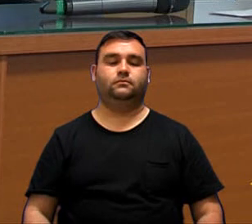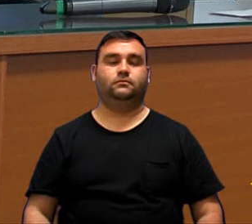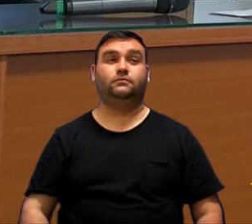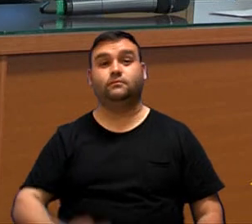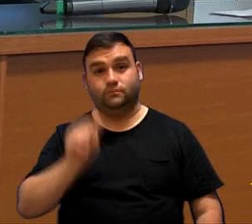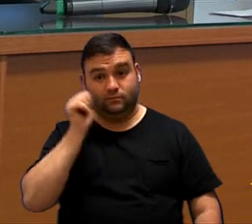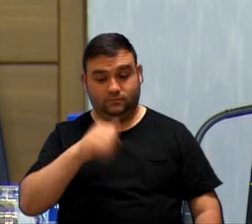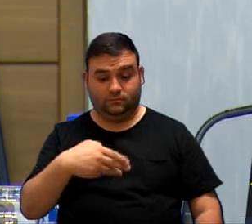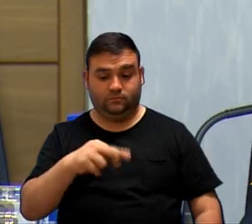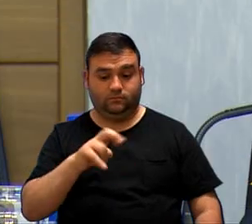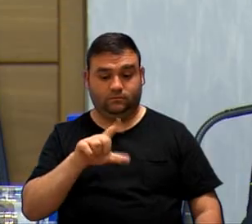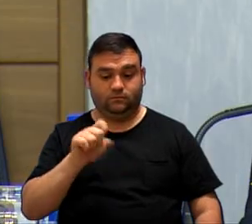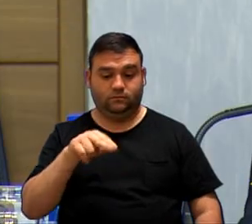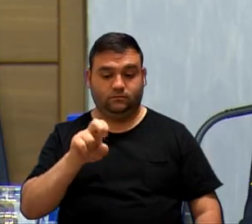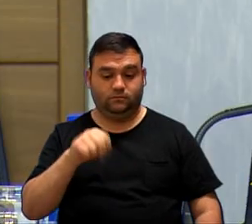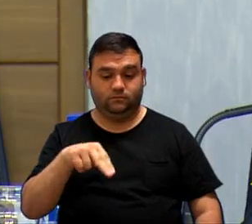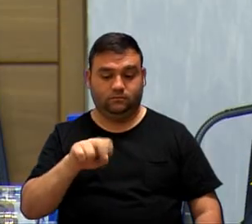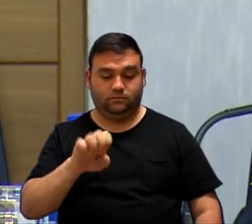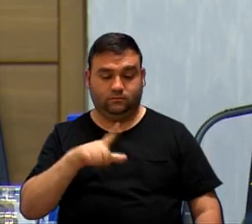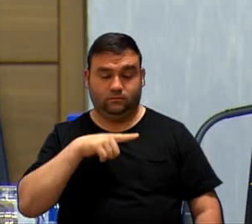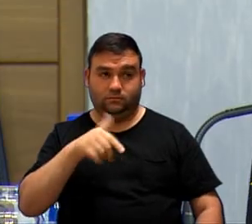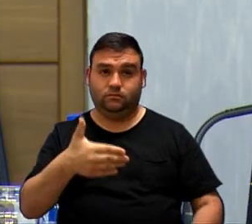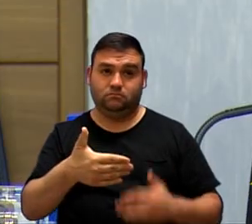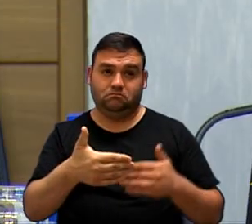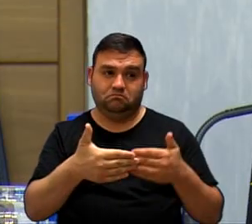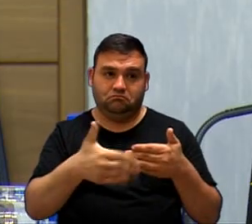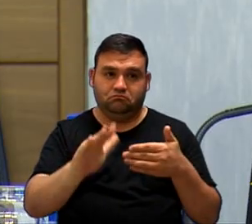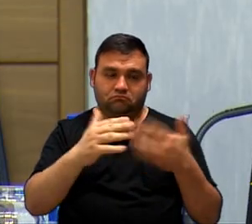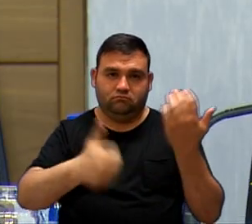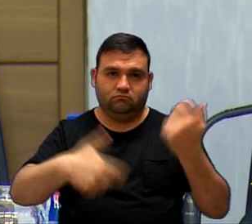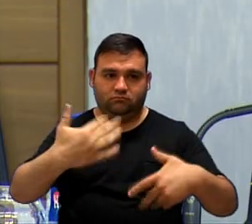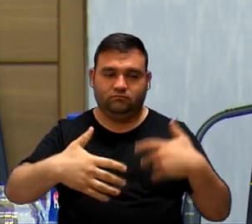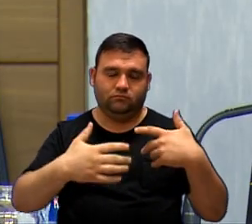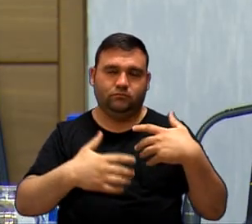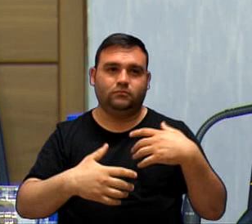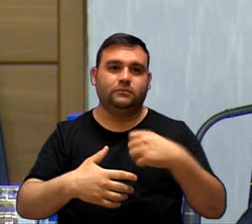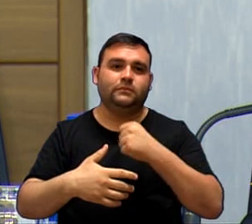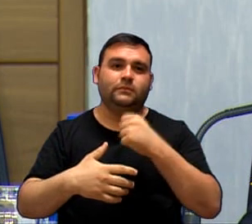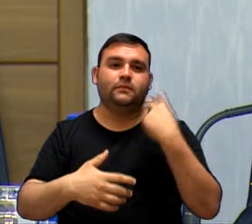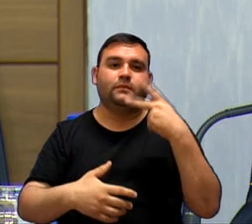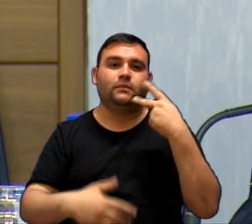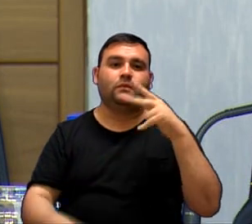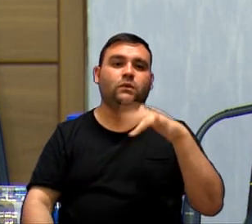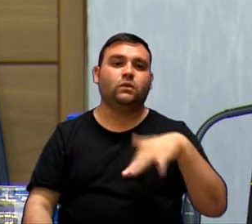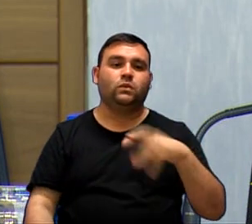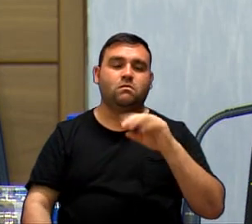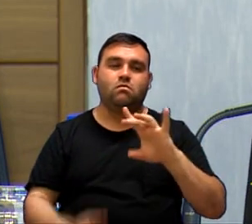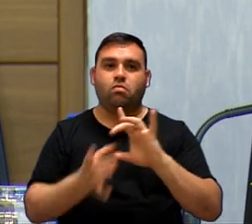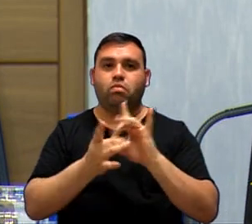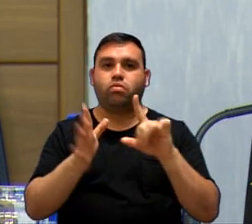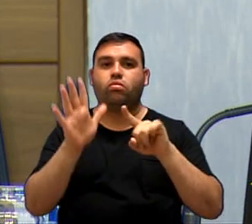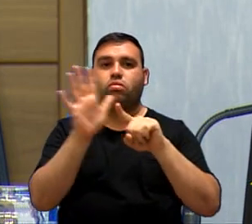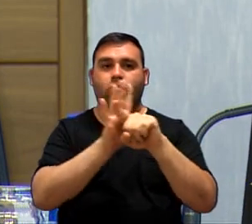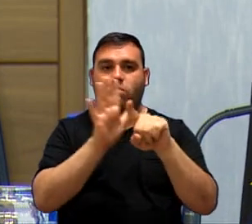Senhora Marlene, então, fará a apresentação. O microfone dos vereadores e vereadoras está